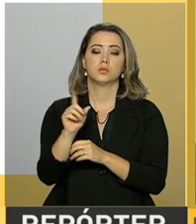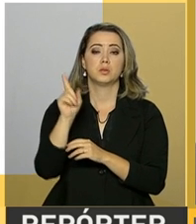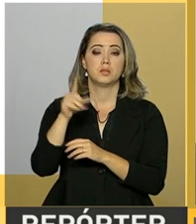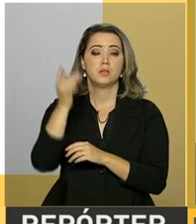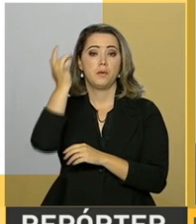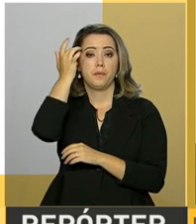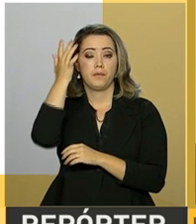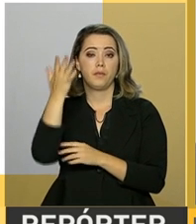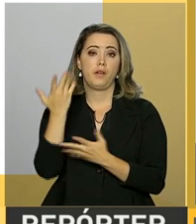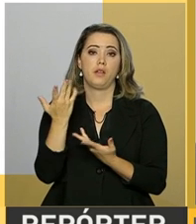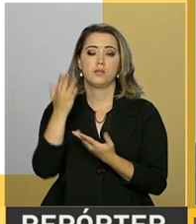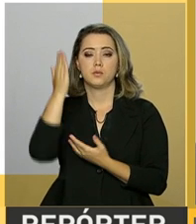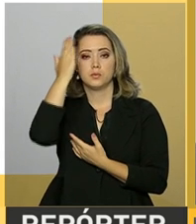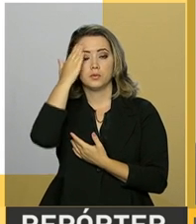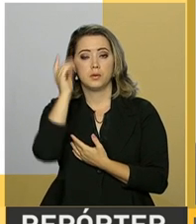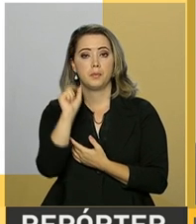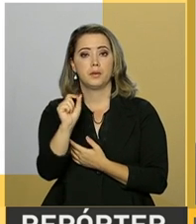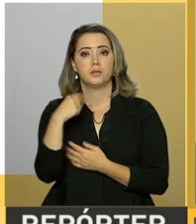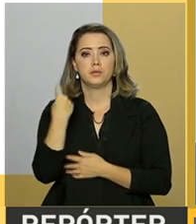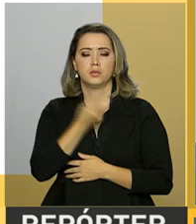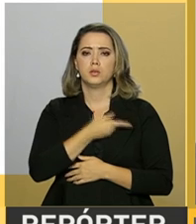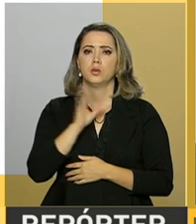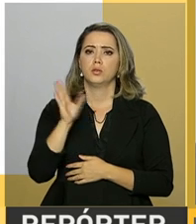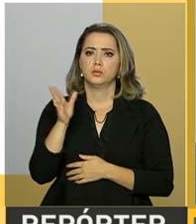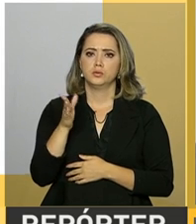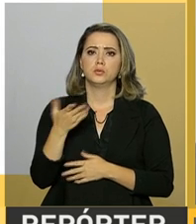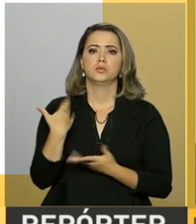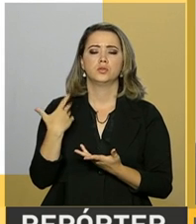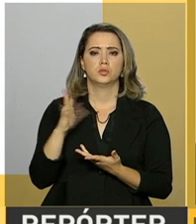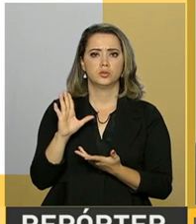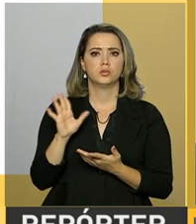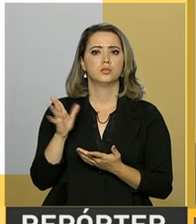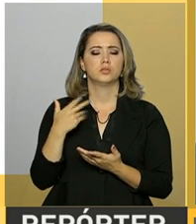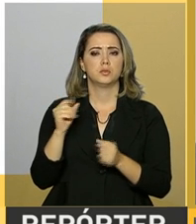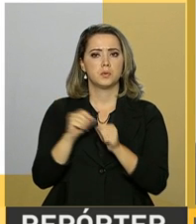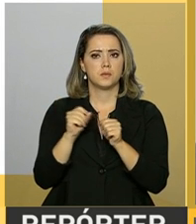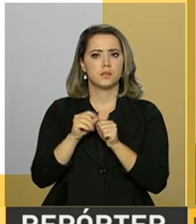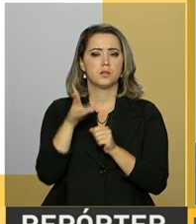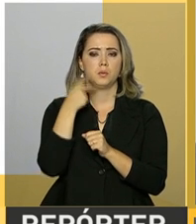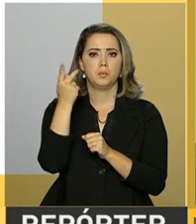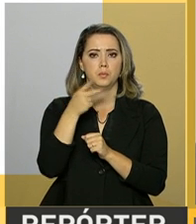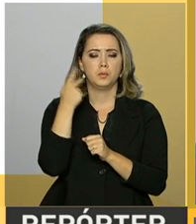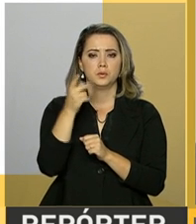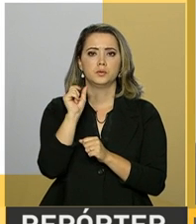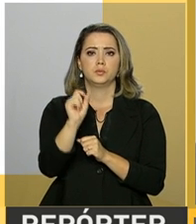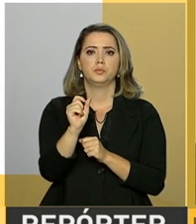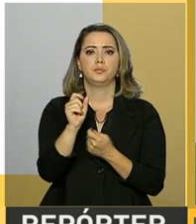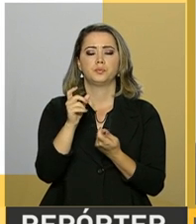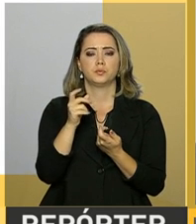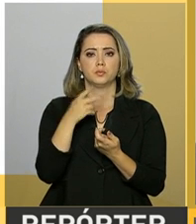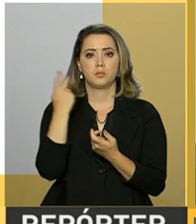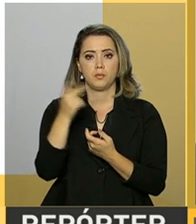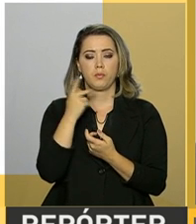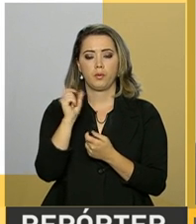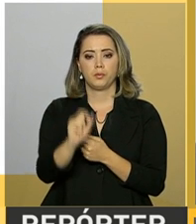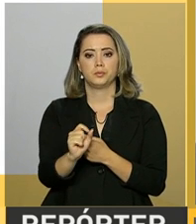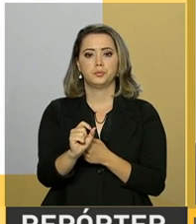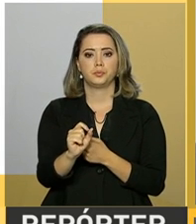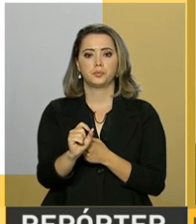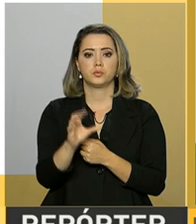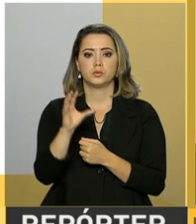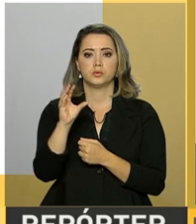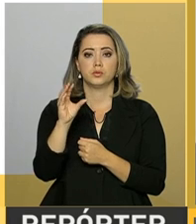fácil considerando-se que nós estamos adotando este tipo de políticas agora é exatamente o tipo de políticas que a